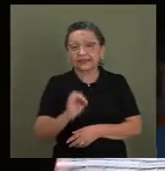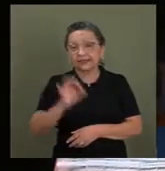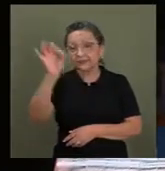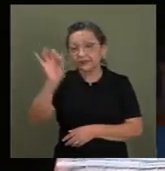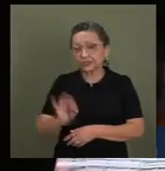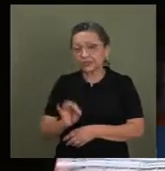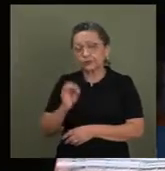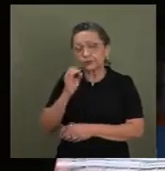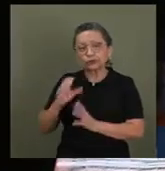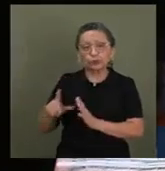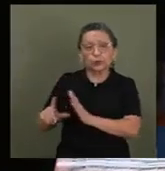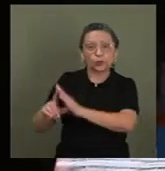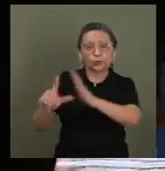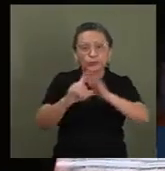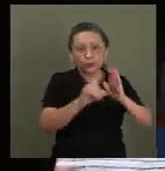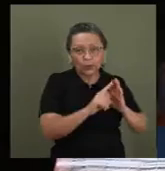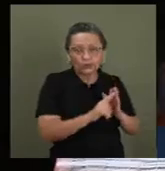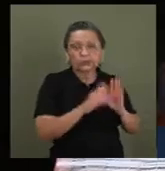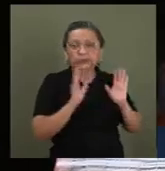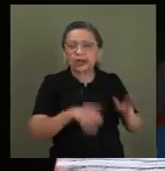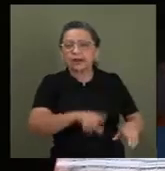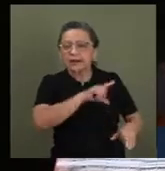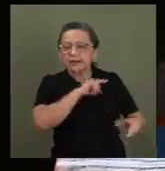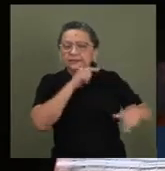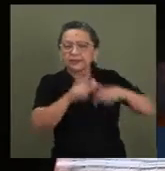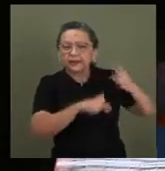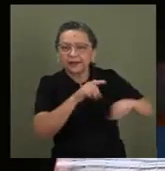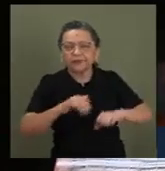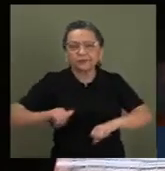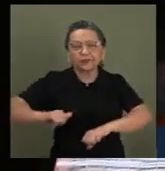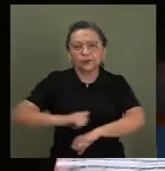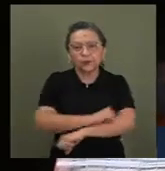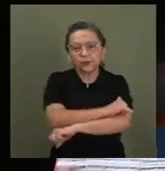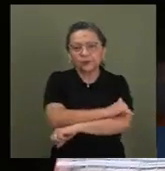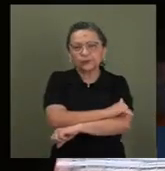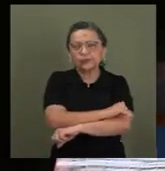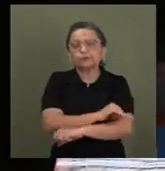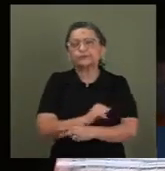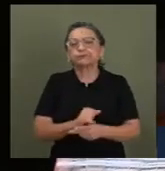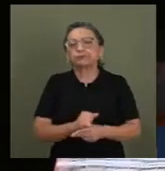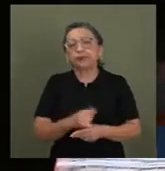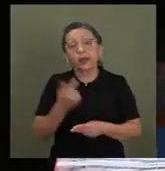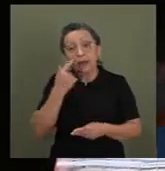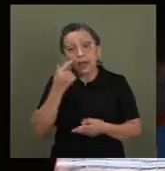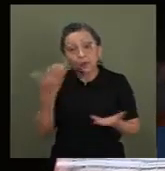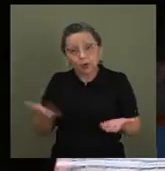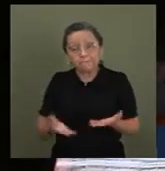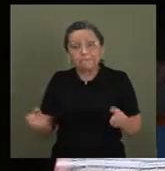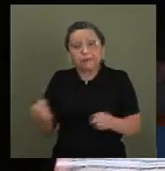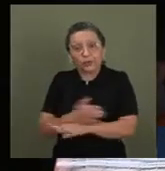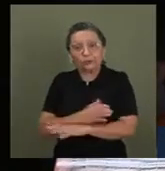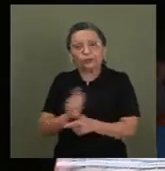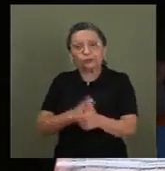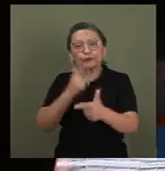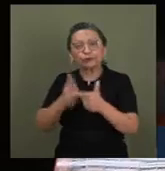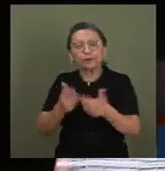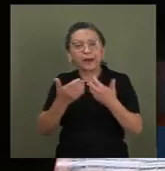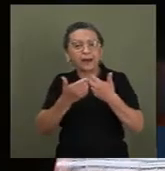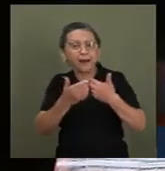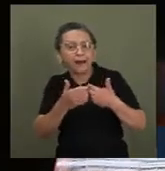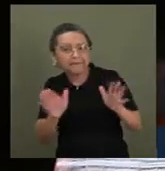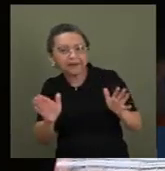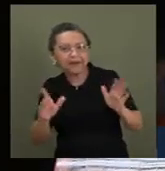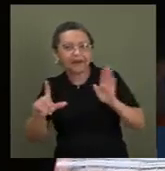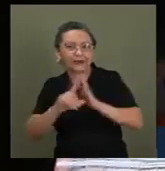dos lojistas que já operavam antes da enchente estão prontos para abrir as